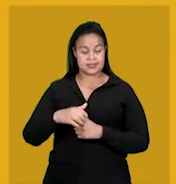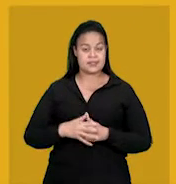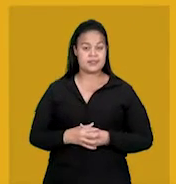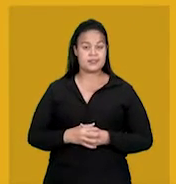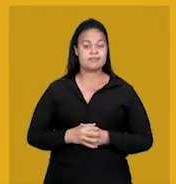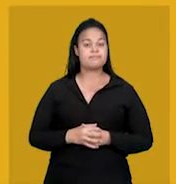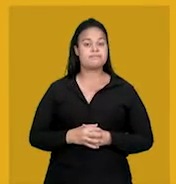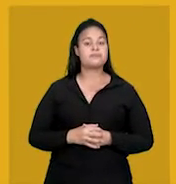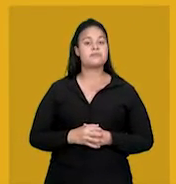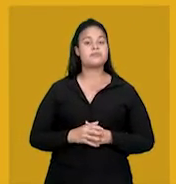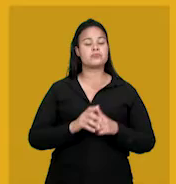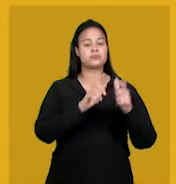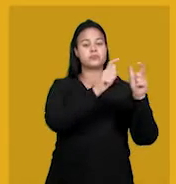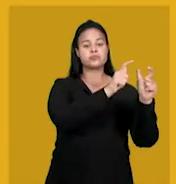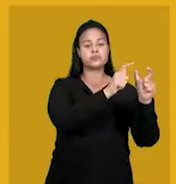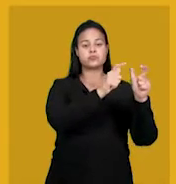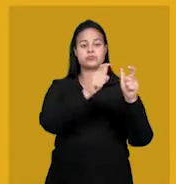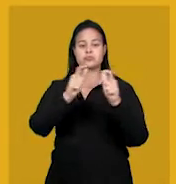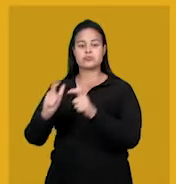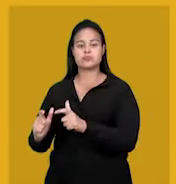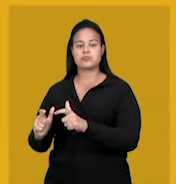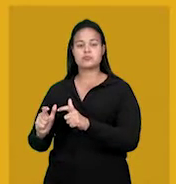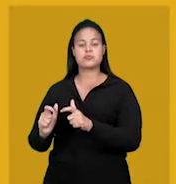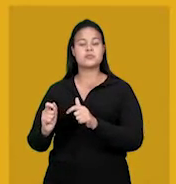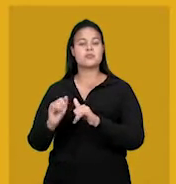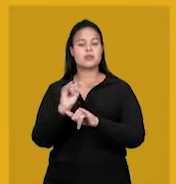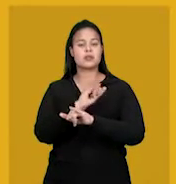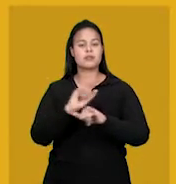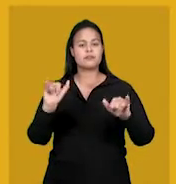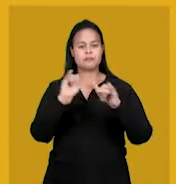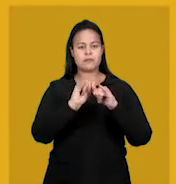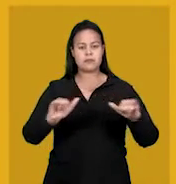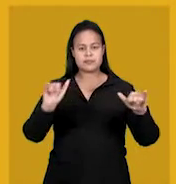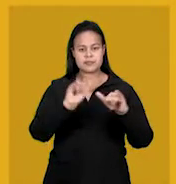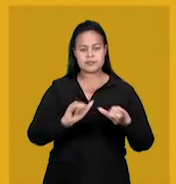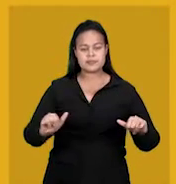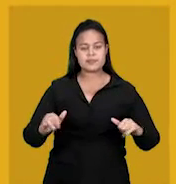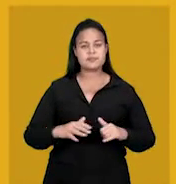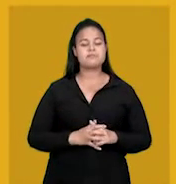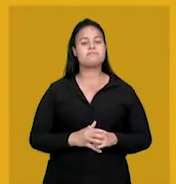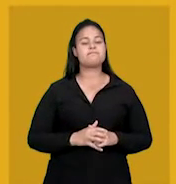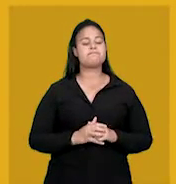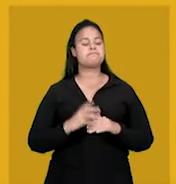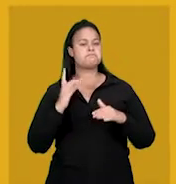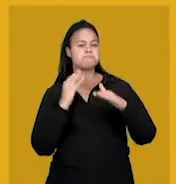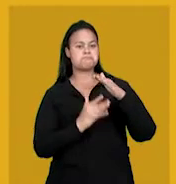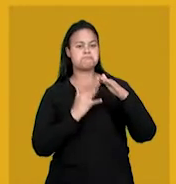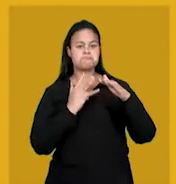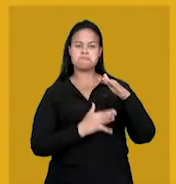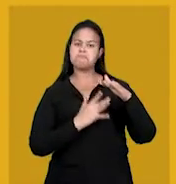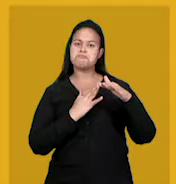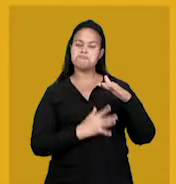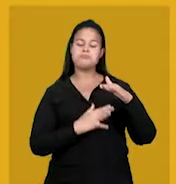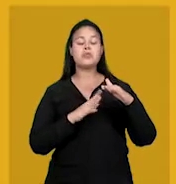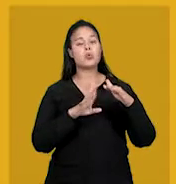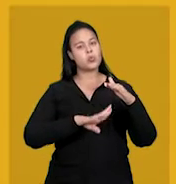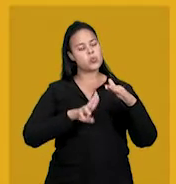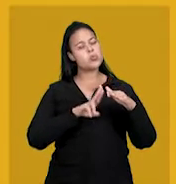o deslocamento de uma informação. Então, normalmente a gente usa para migração ou